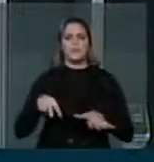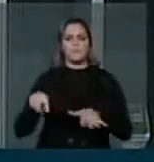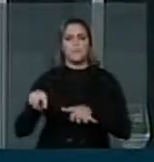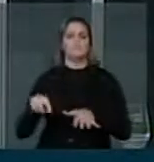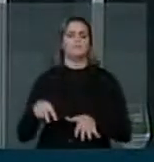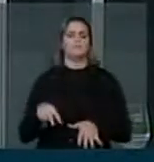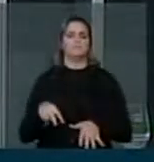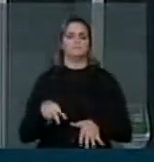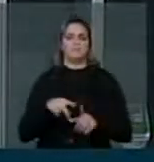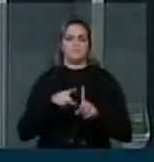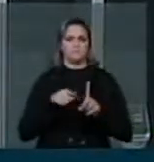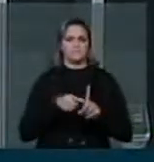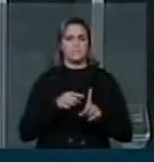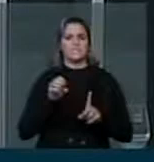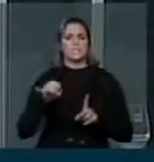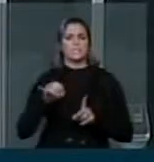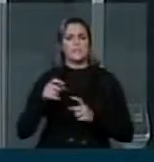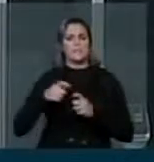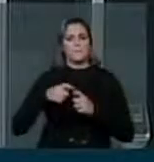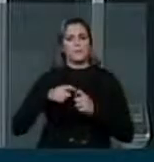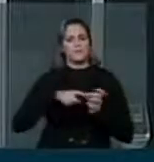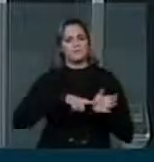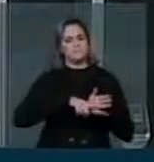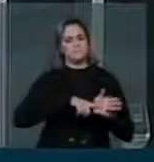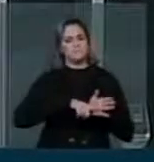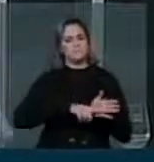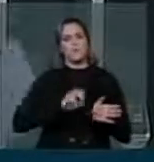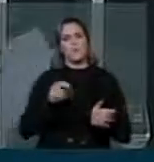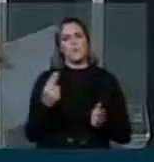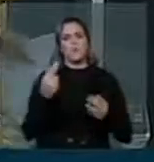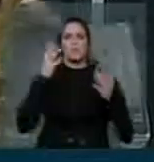mediante atestado de um profissional médico ou